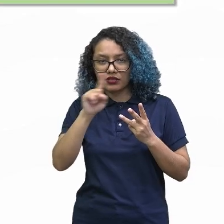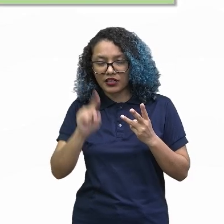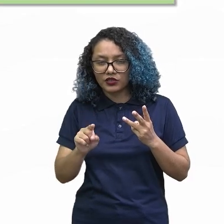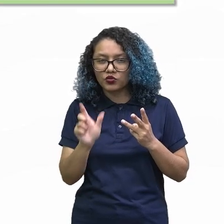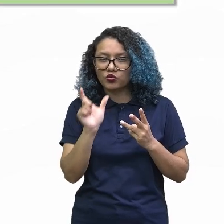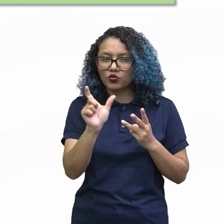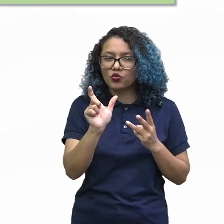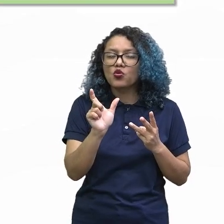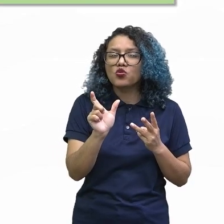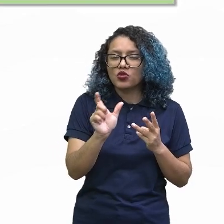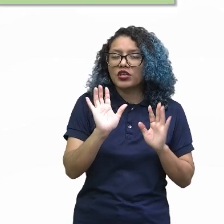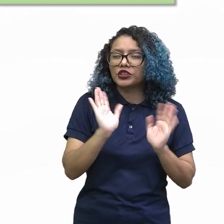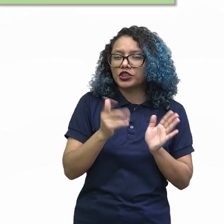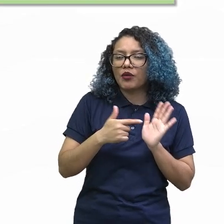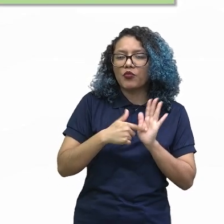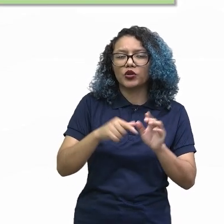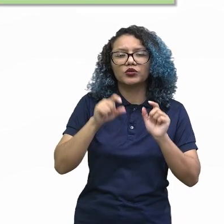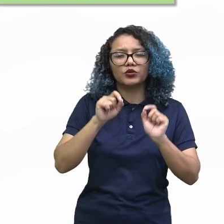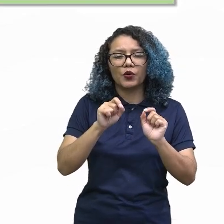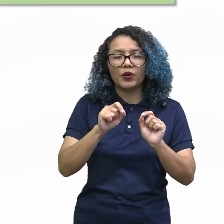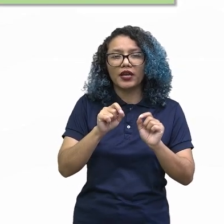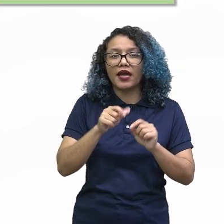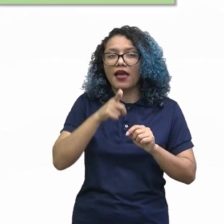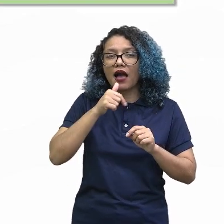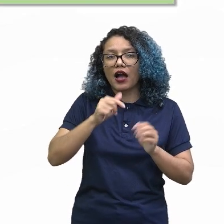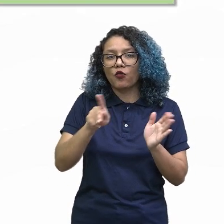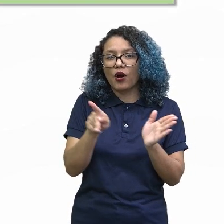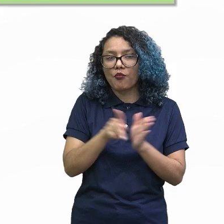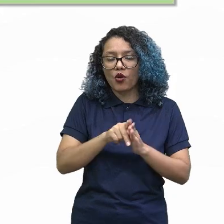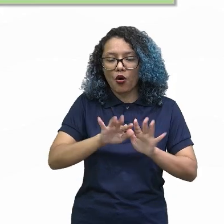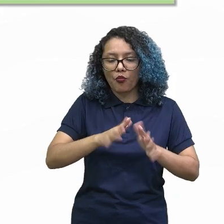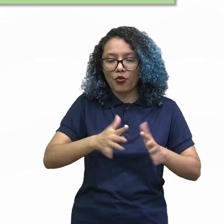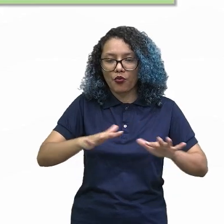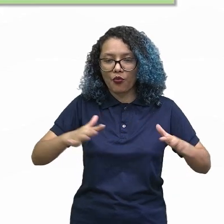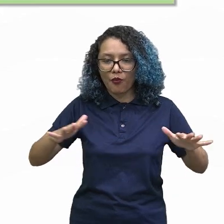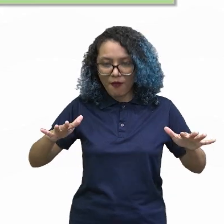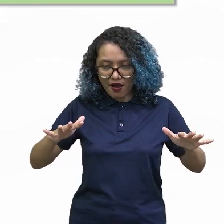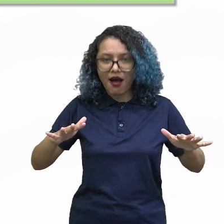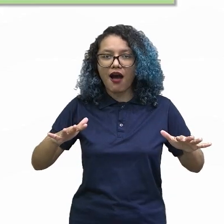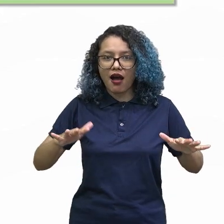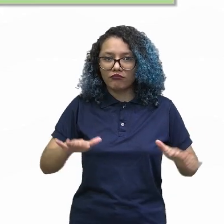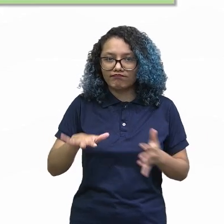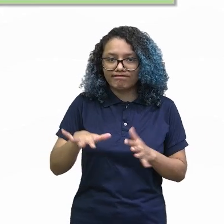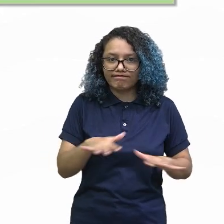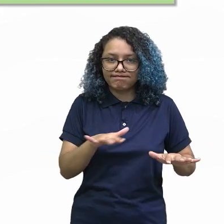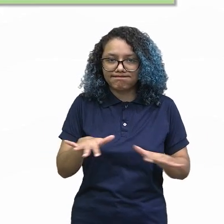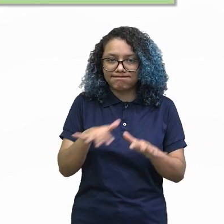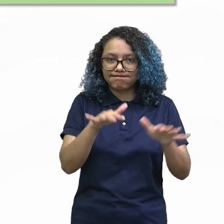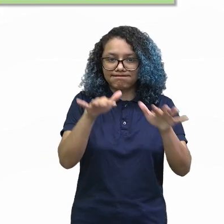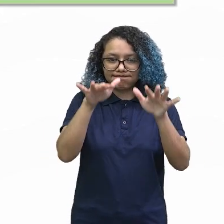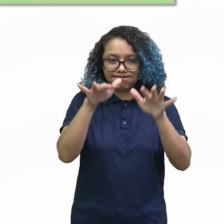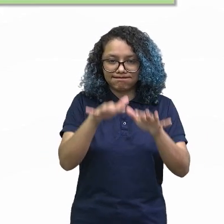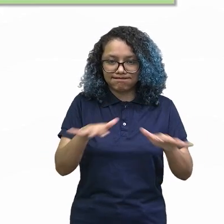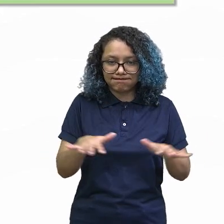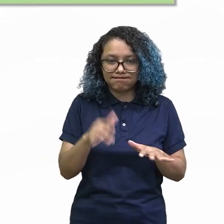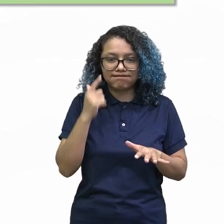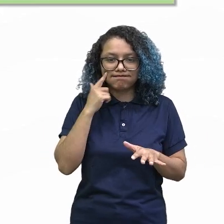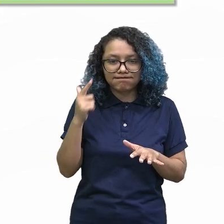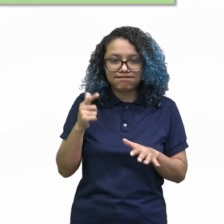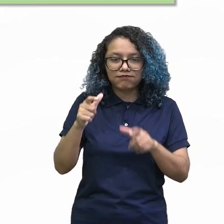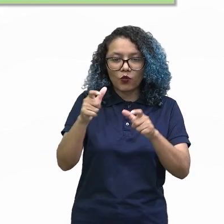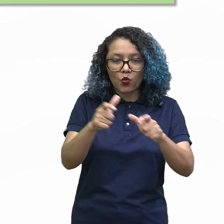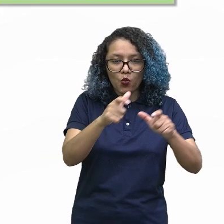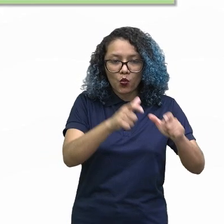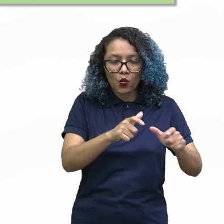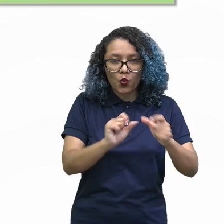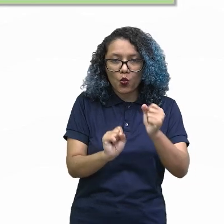já define, né? A água das marés, ondas ali dos mares. Então, são usinas que são